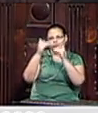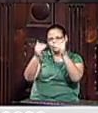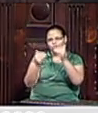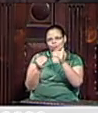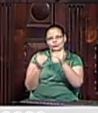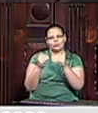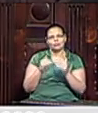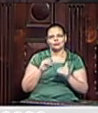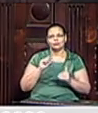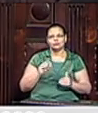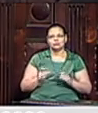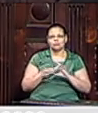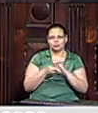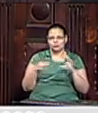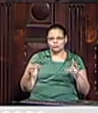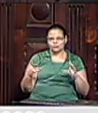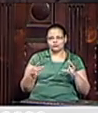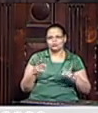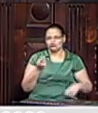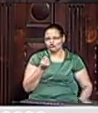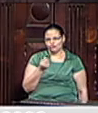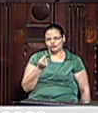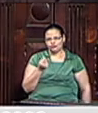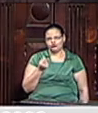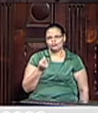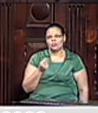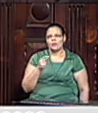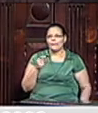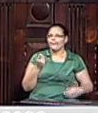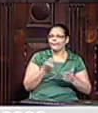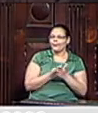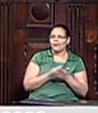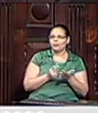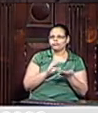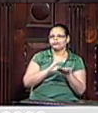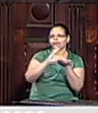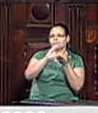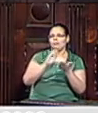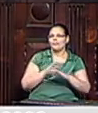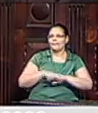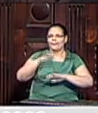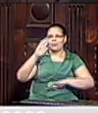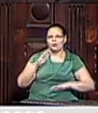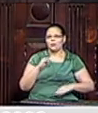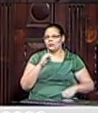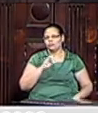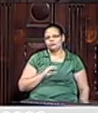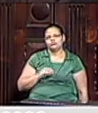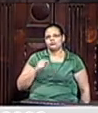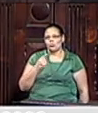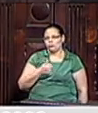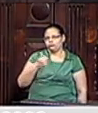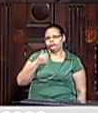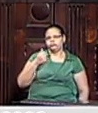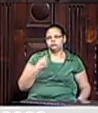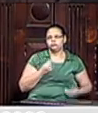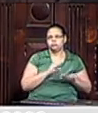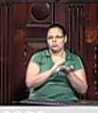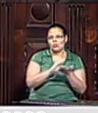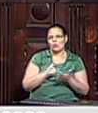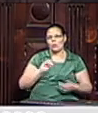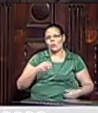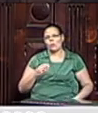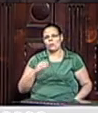que virou uma democracia do dinheiro. Quem pagou mais, seja por Caixa 1, seja por Caixa